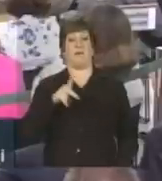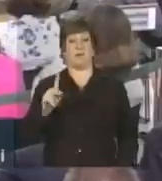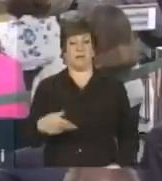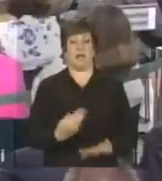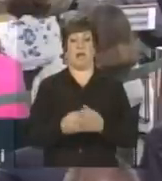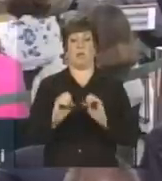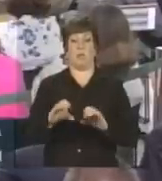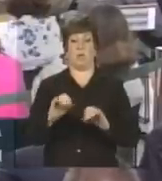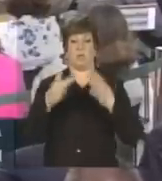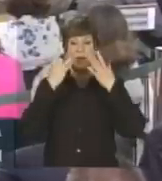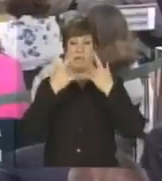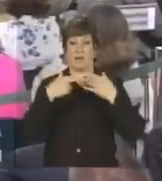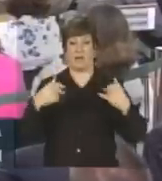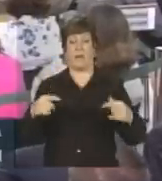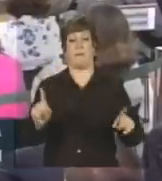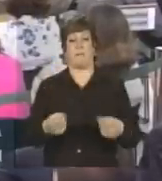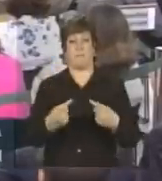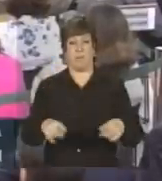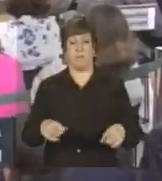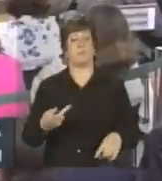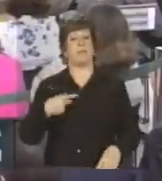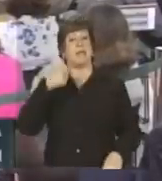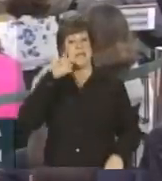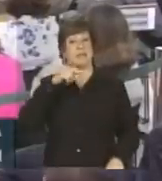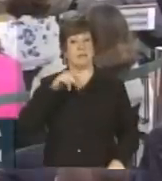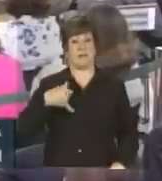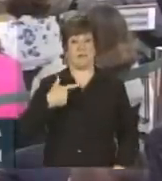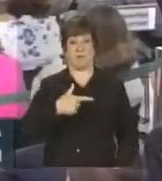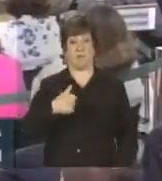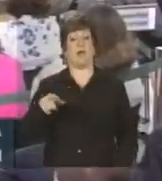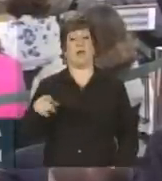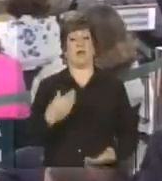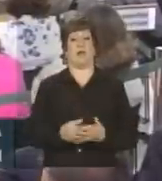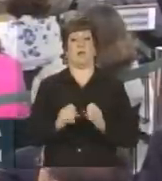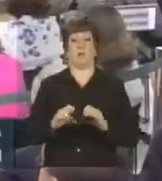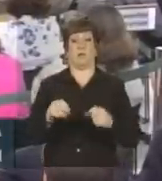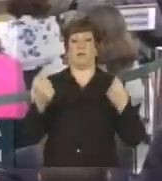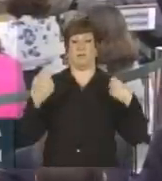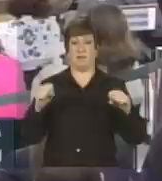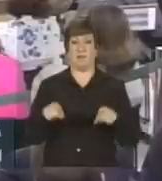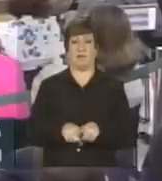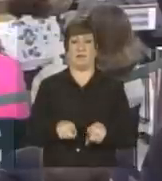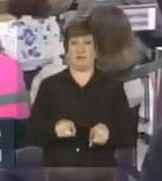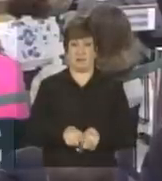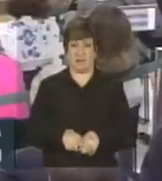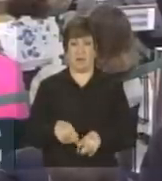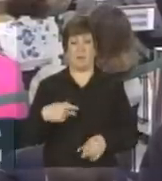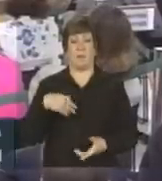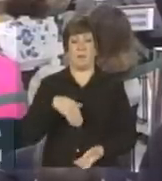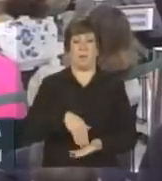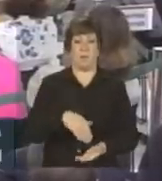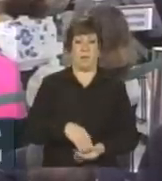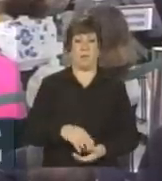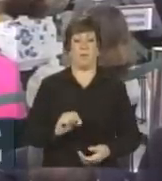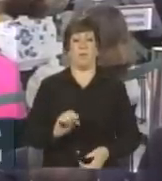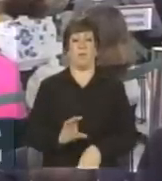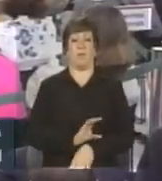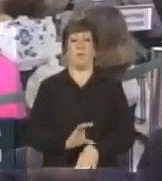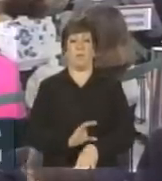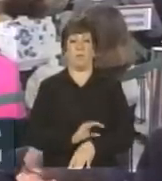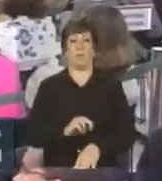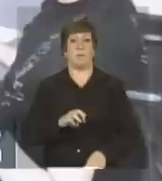com habilitação em música. Minha irmã, aos 21, é educadora física. Meu irmão mais novo, aos 15, curso o primeiro ano do ensino médio.